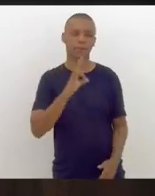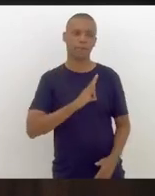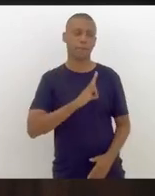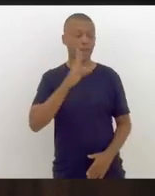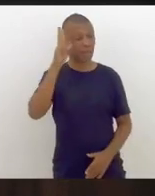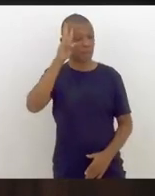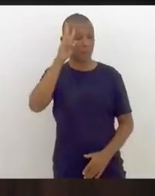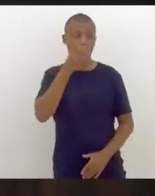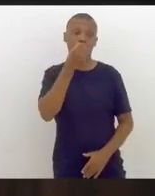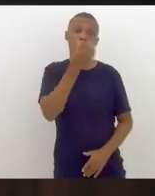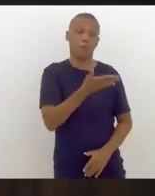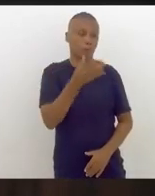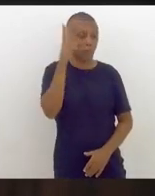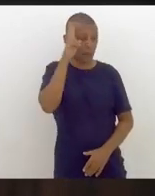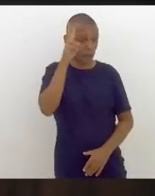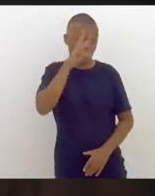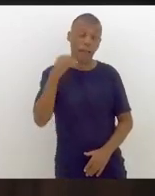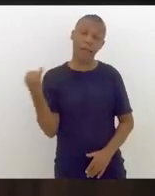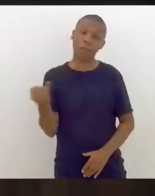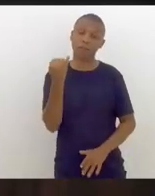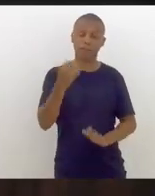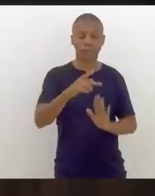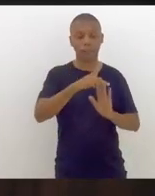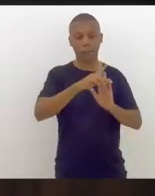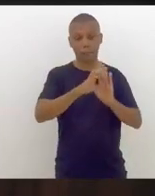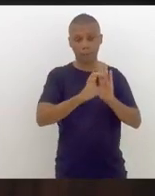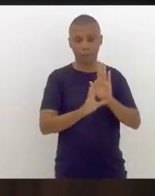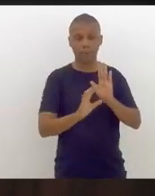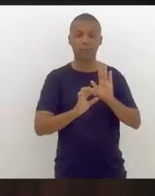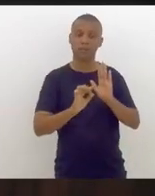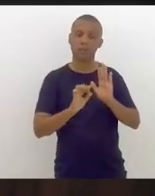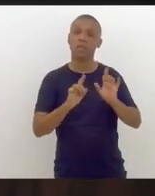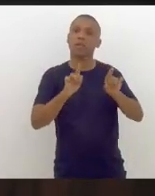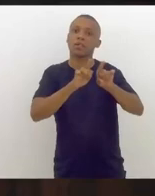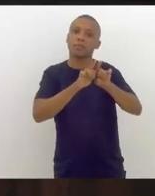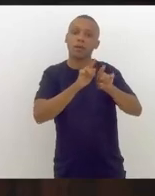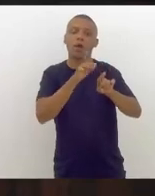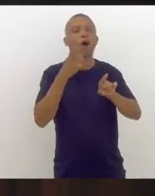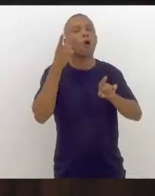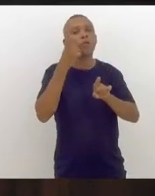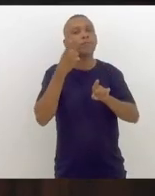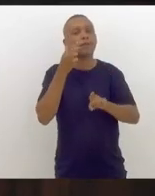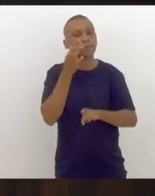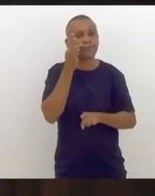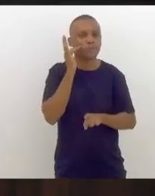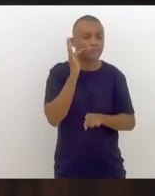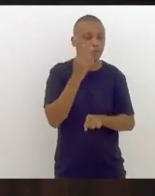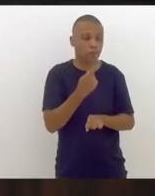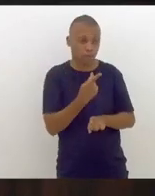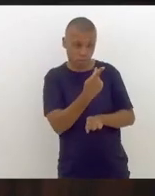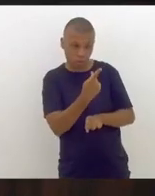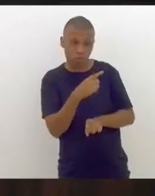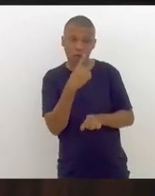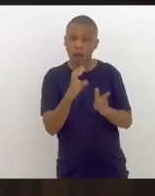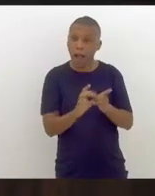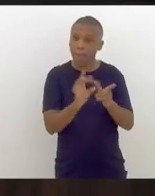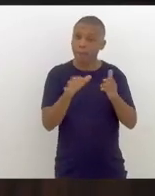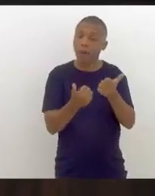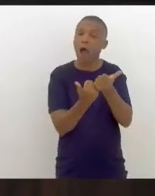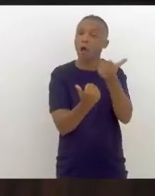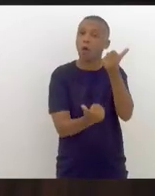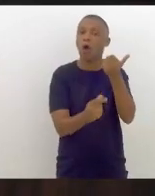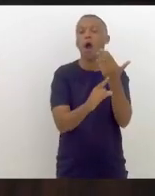lembrada a importância dessa PEC que inclusive o deputado Serafim eu abrimos a qual autoria para